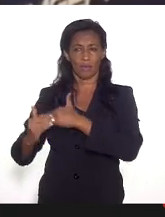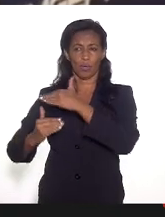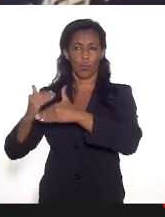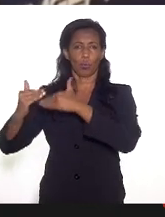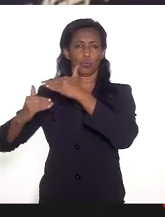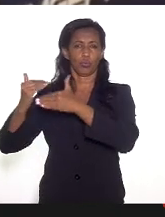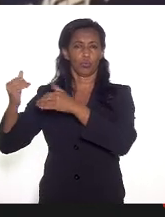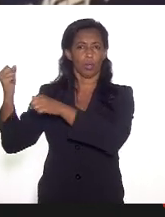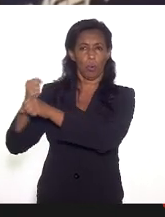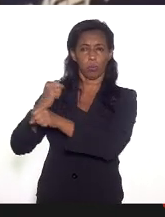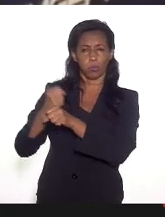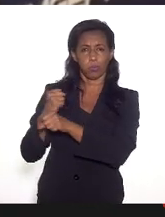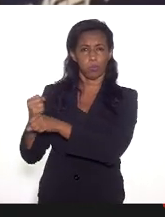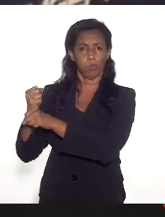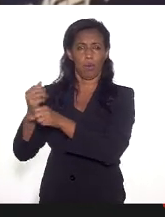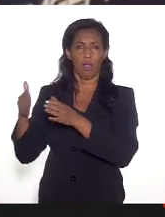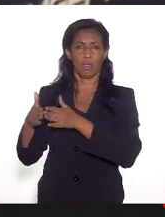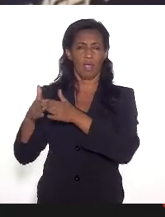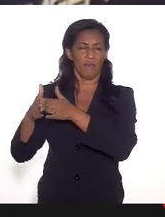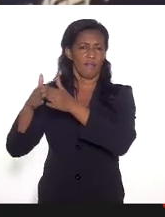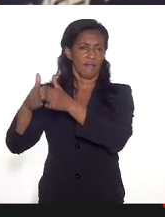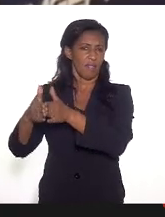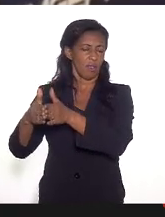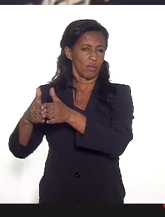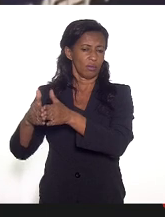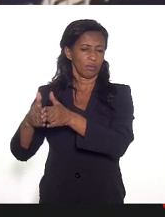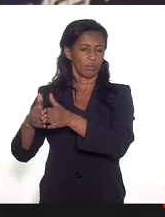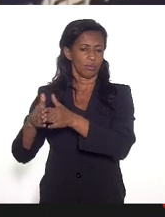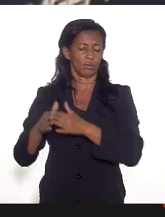navio desde que o Brasil,